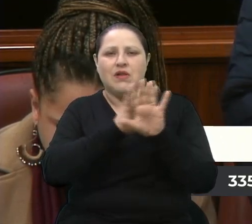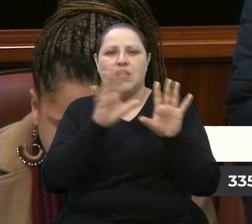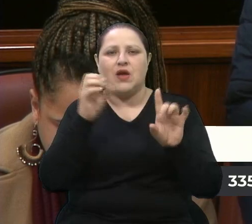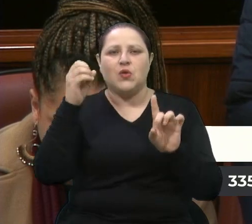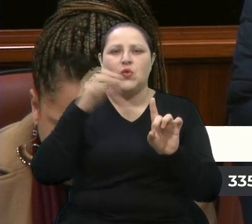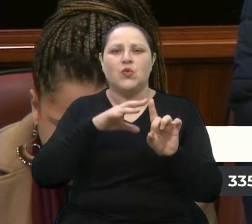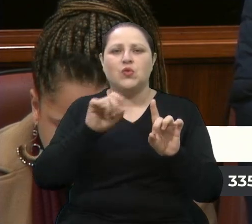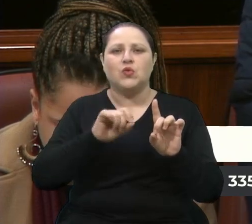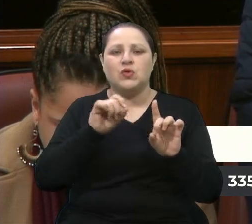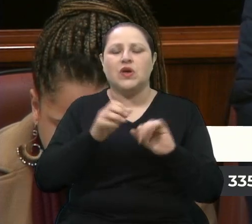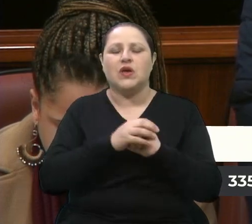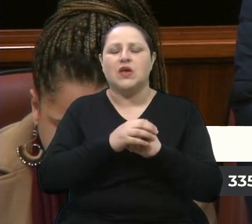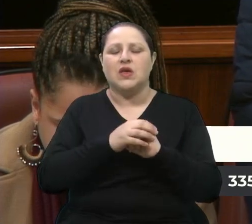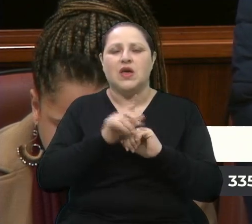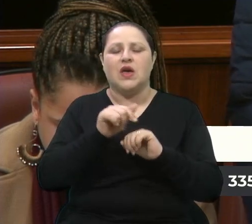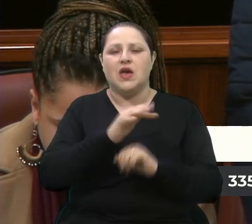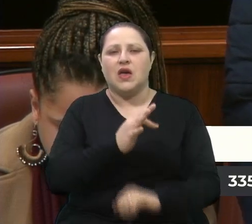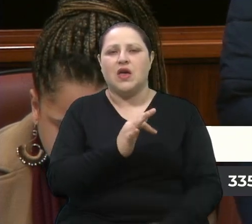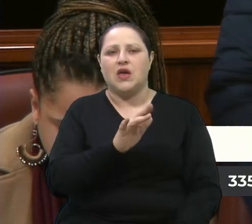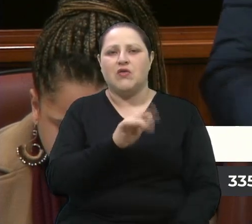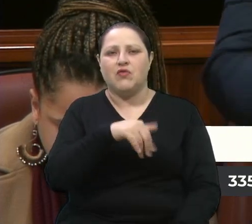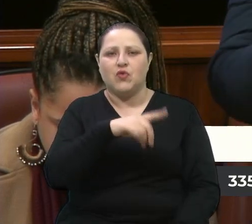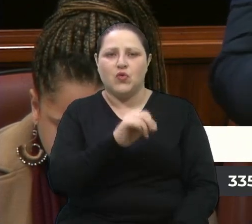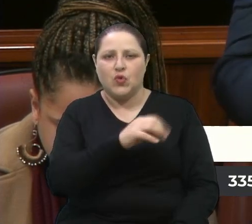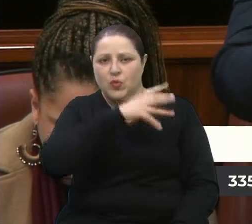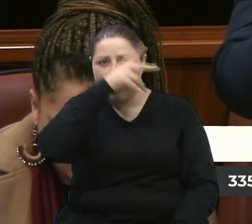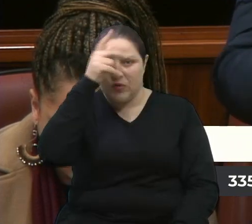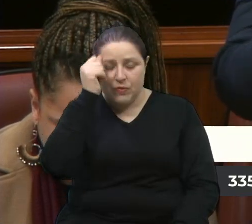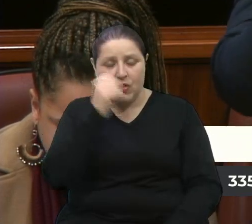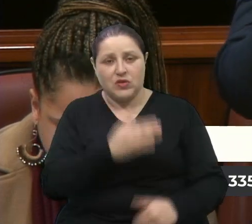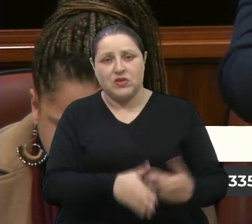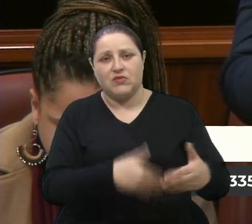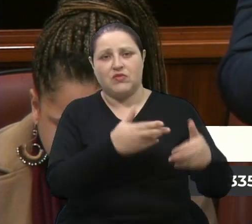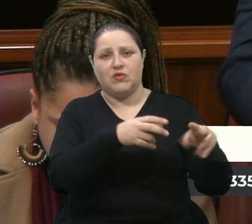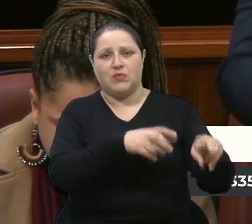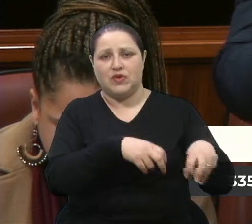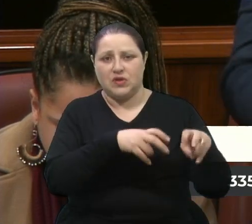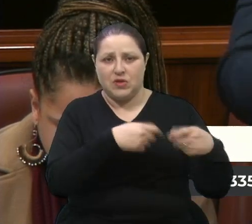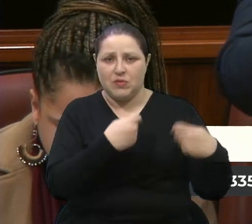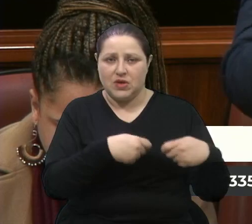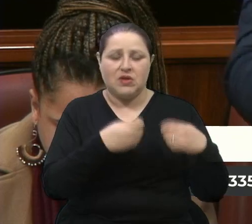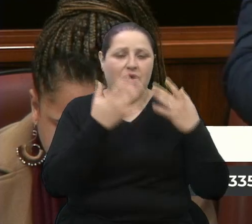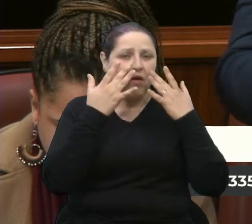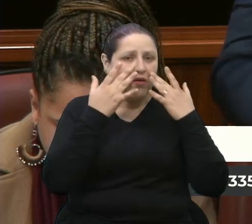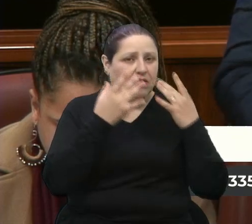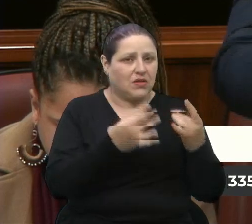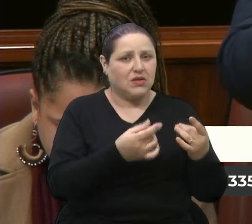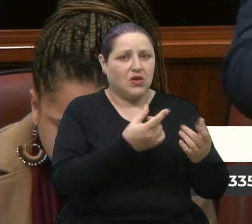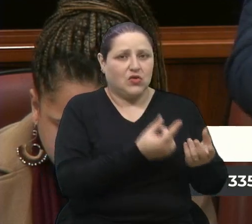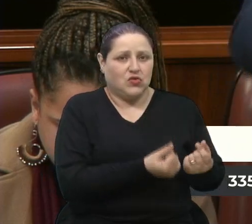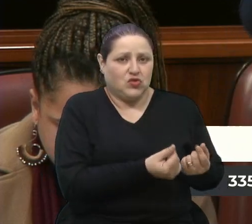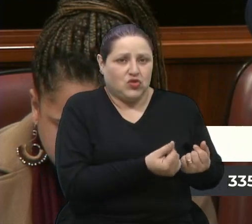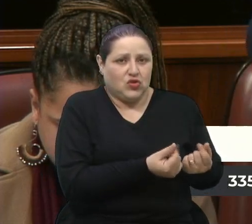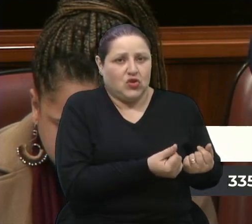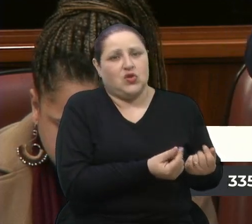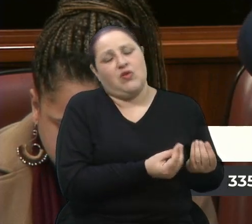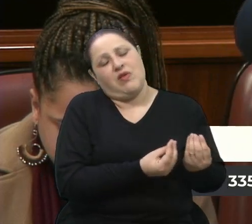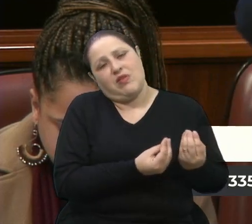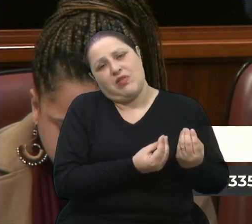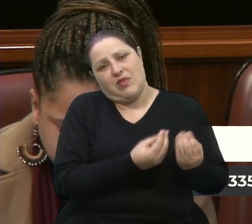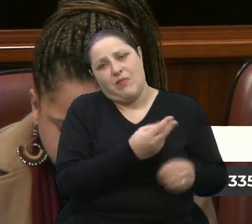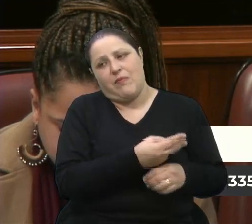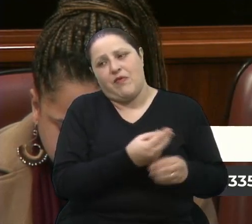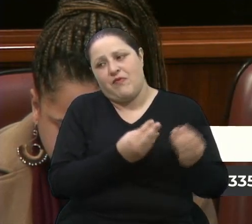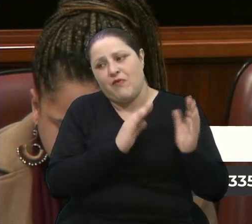Fundo Municipal de Desenvolvimento Rural, que precisa ter uma atenção e ser direcionado àqueles